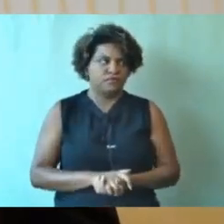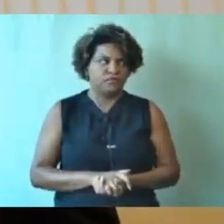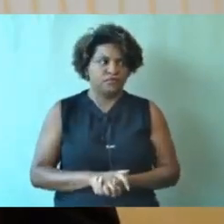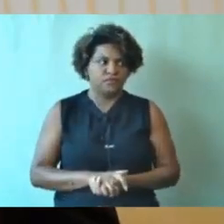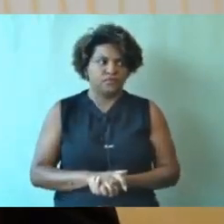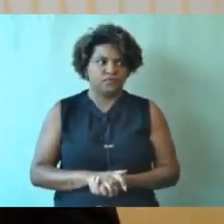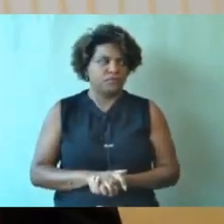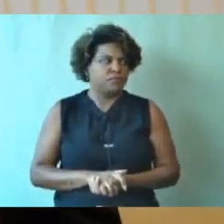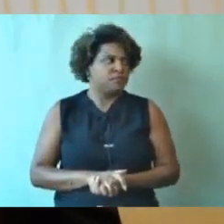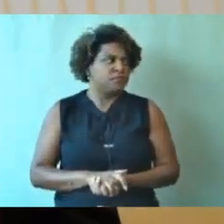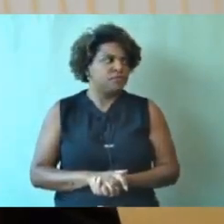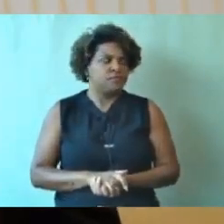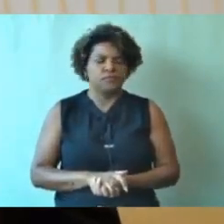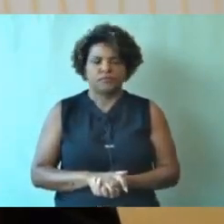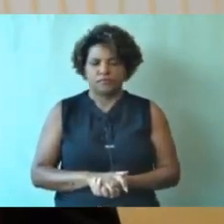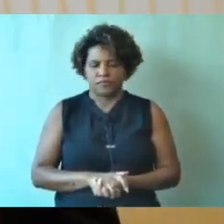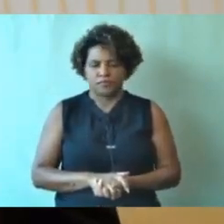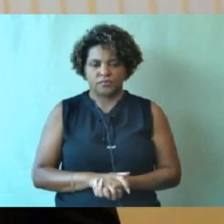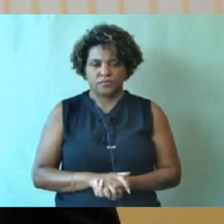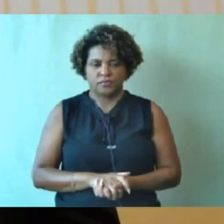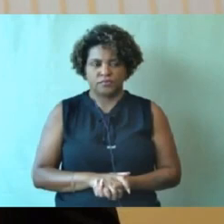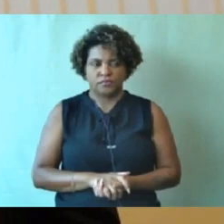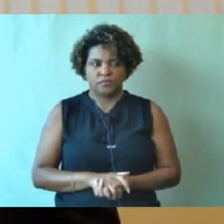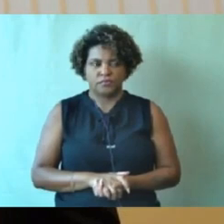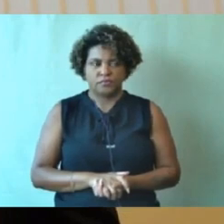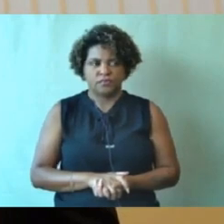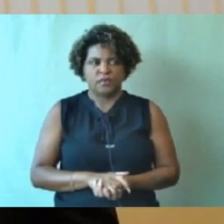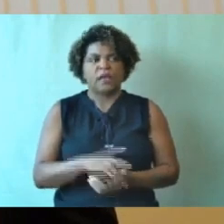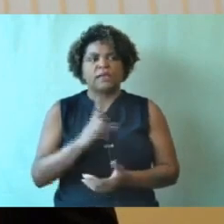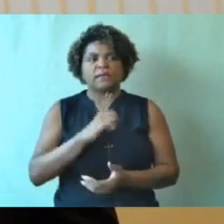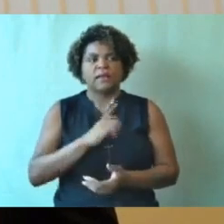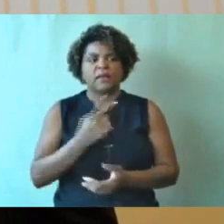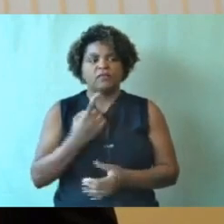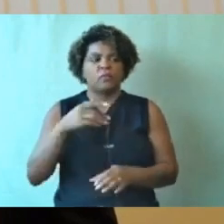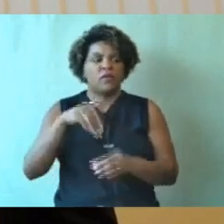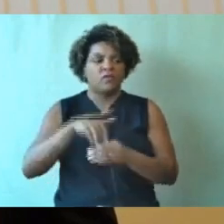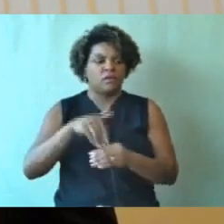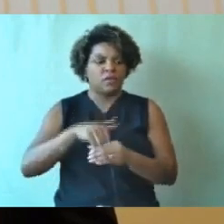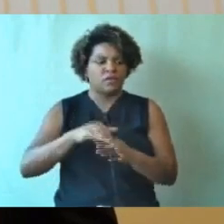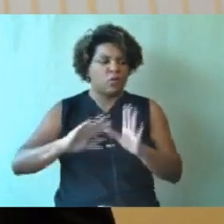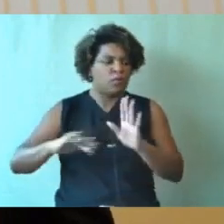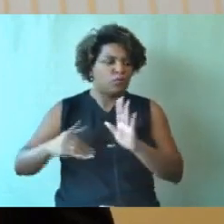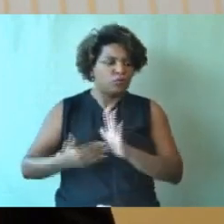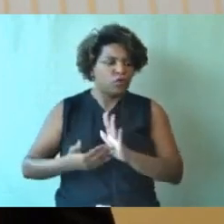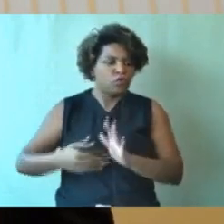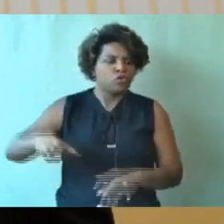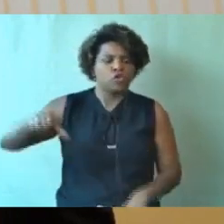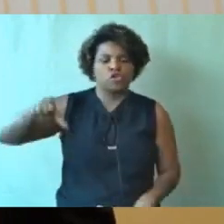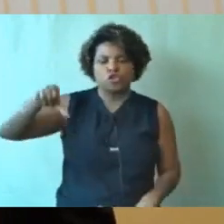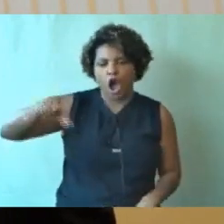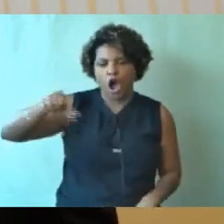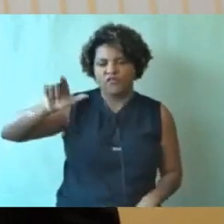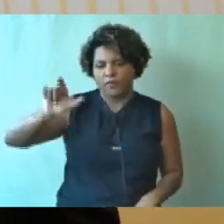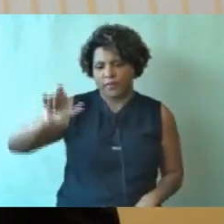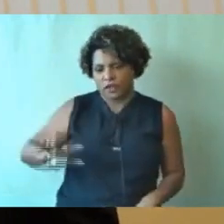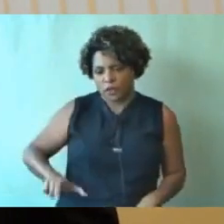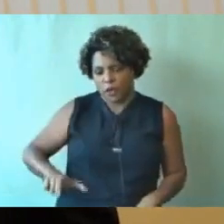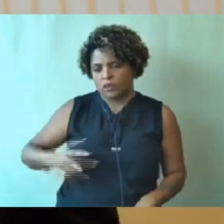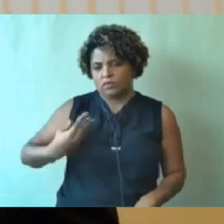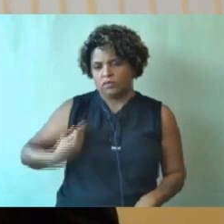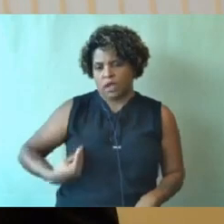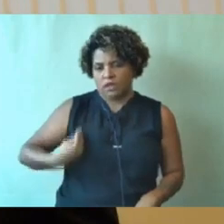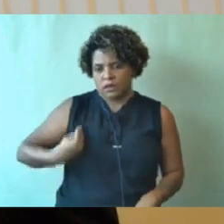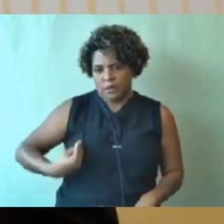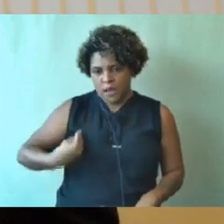Nossa reunião do consórcio, e onde foi votado por todos os 9 participantes, todos participaram,